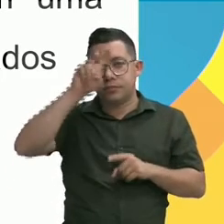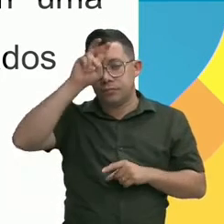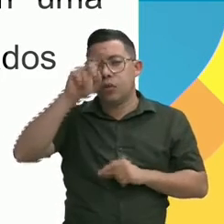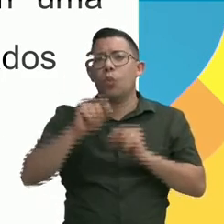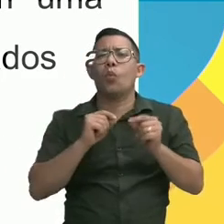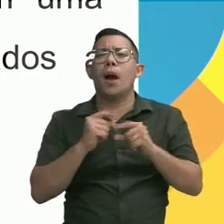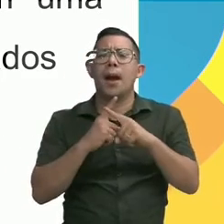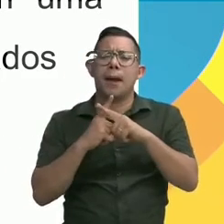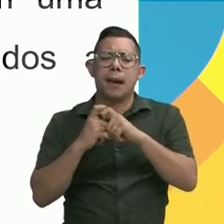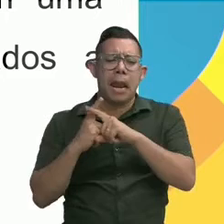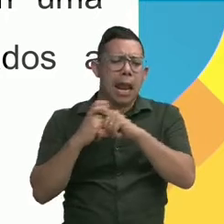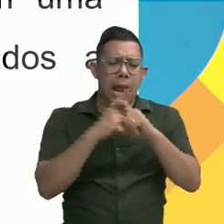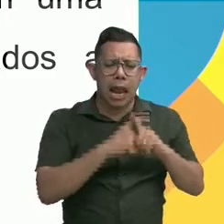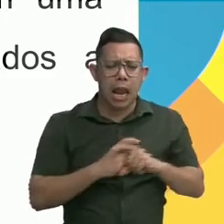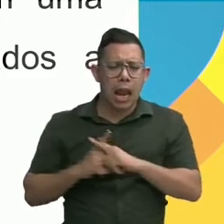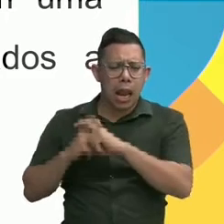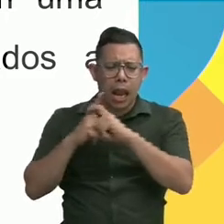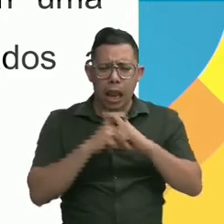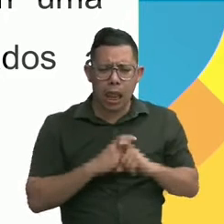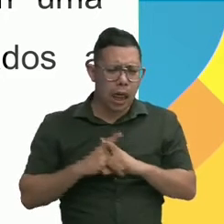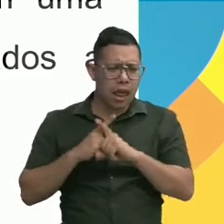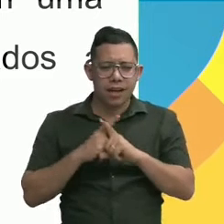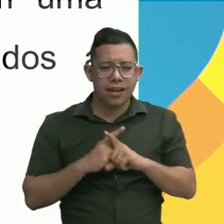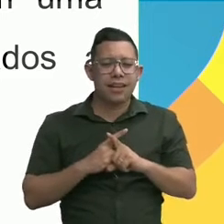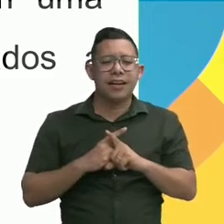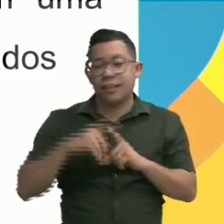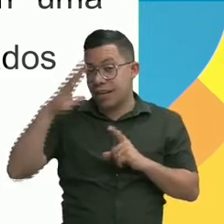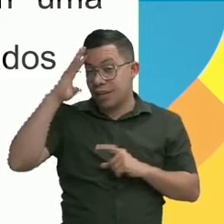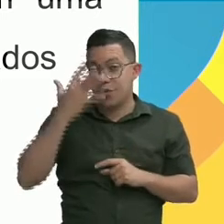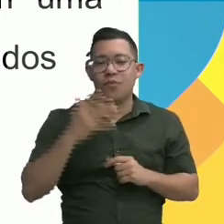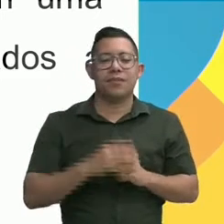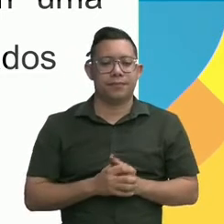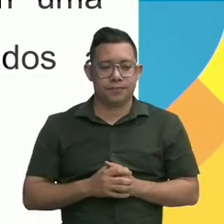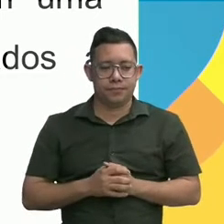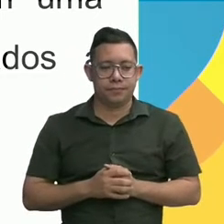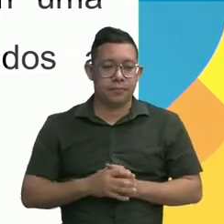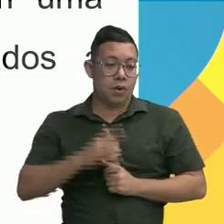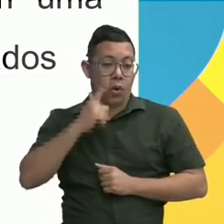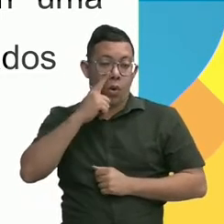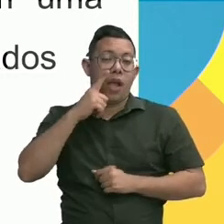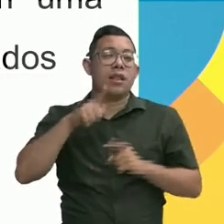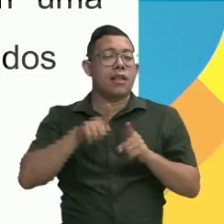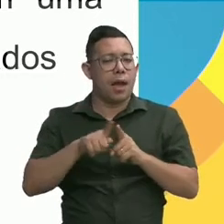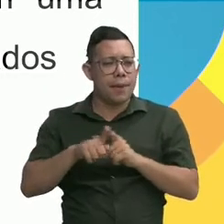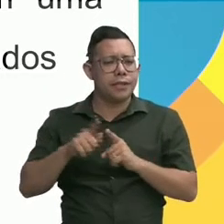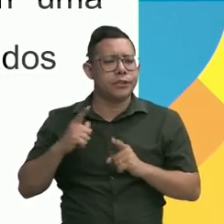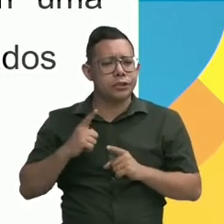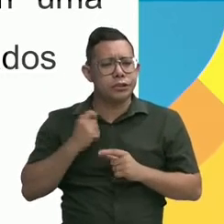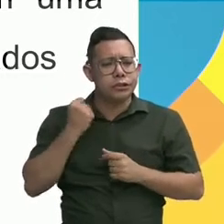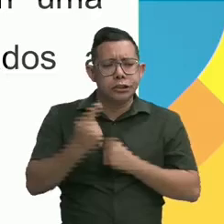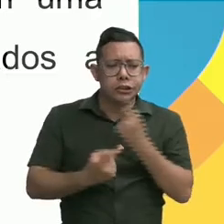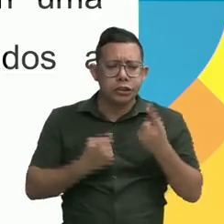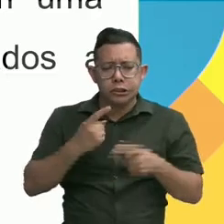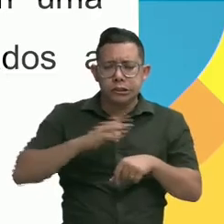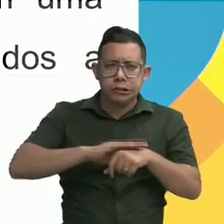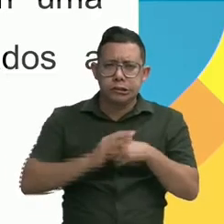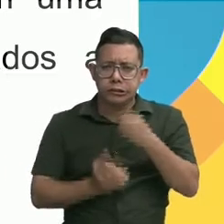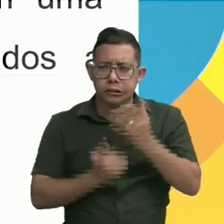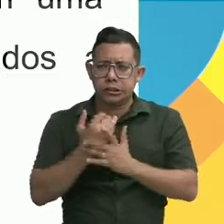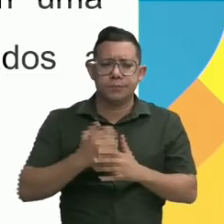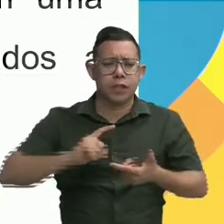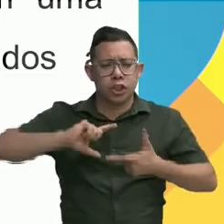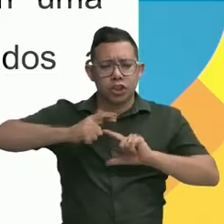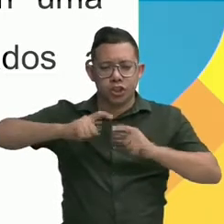símbolos como ferramenta auxiliar na resolução os gregos conseguiram concluir suas